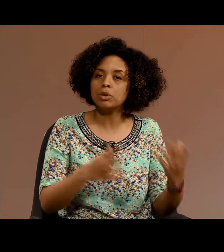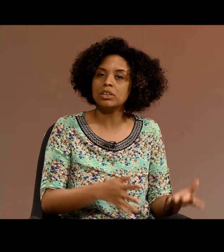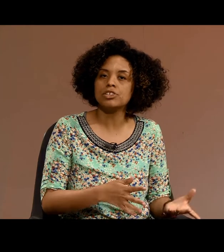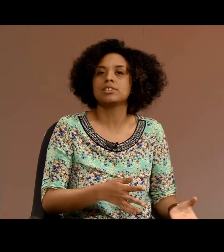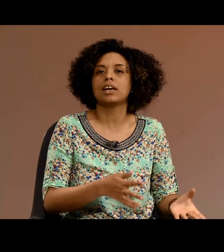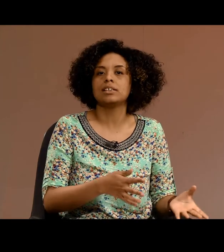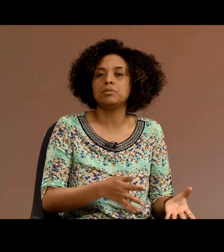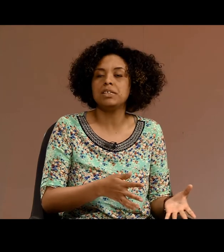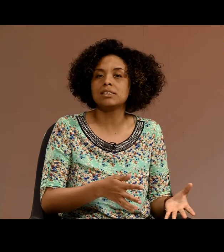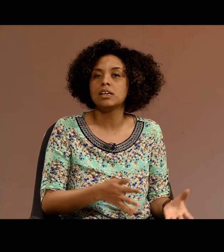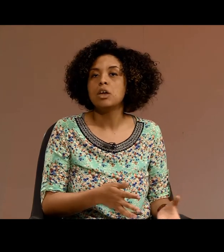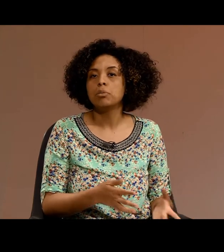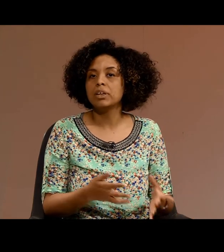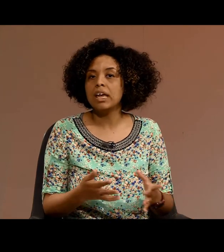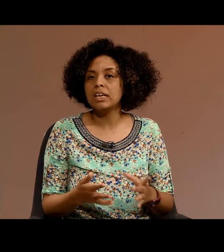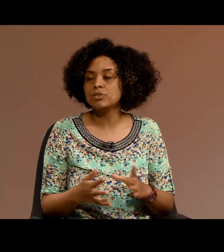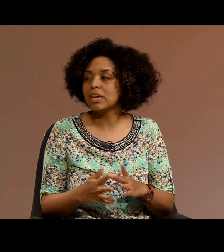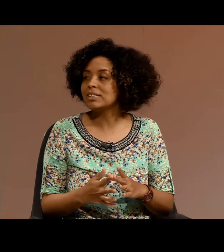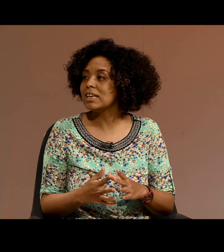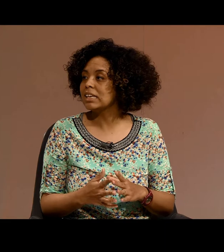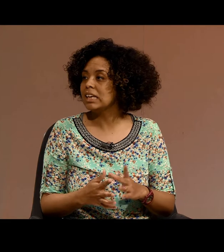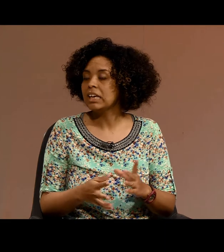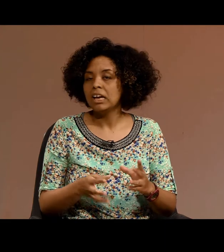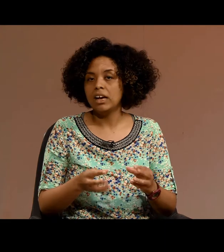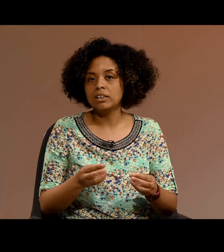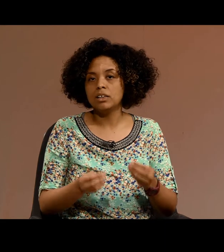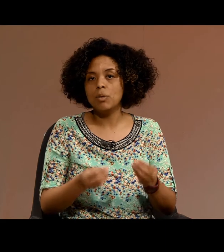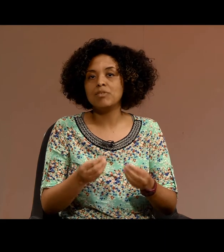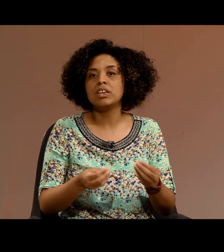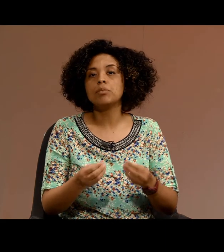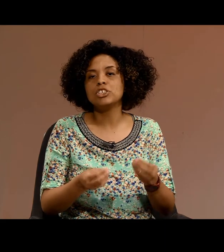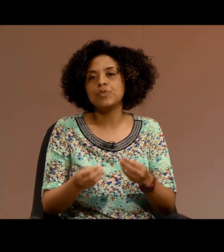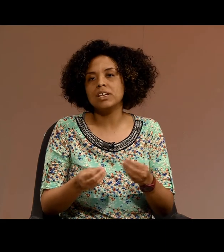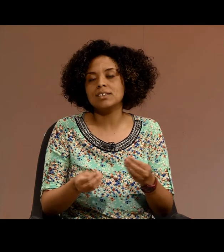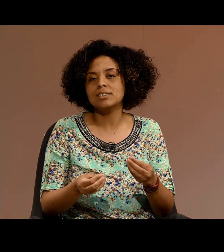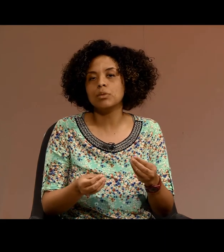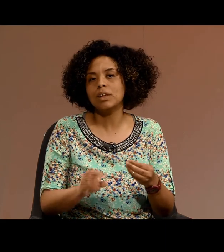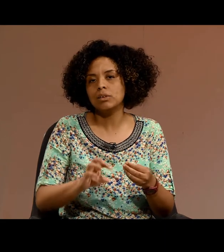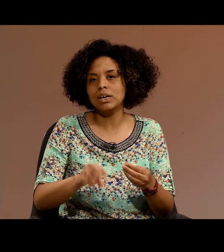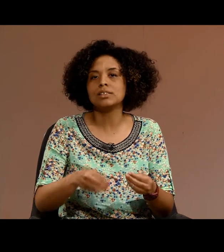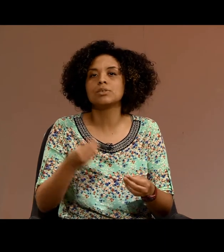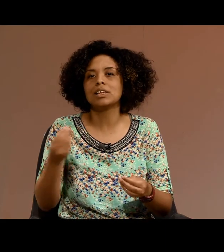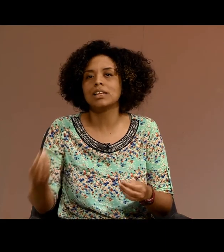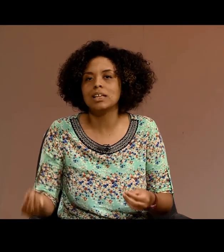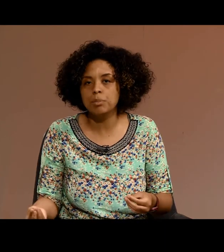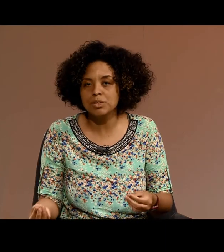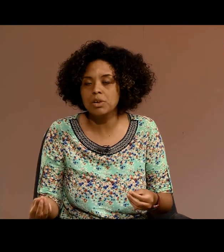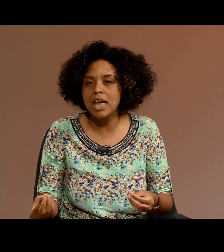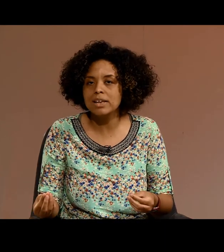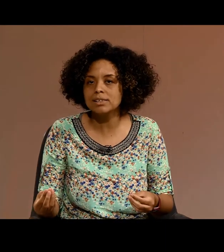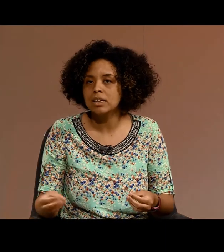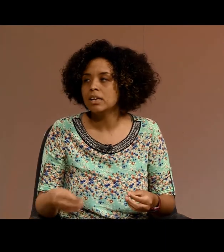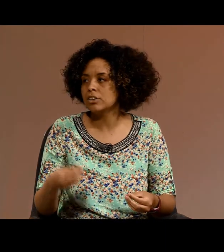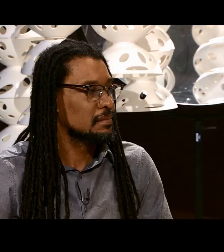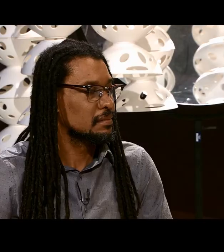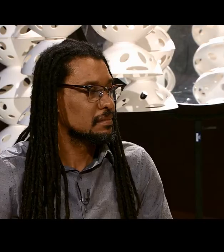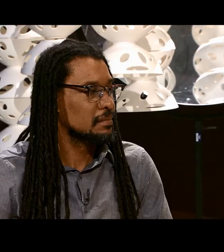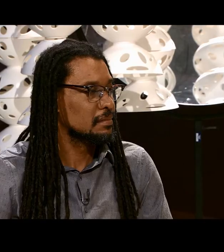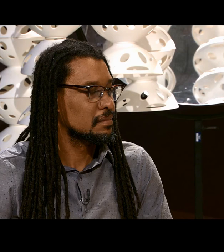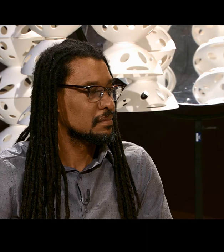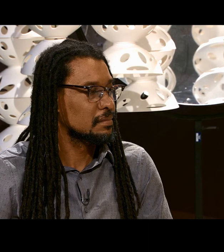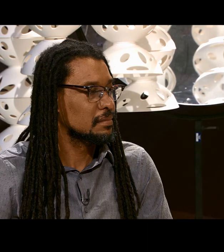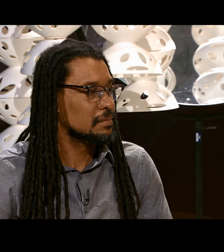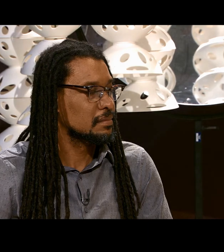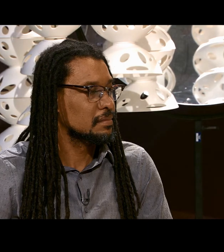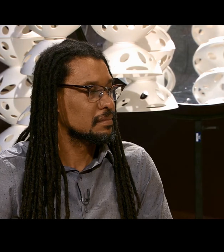mista. E é importante destacar esse mista, porque isso quer dizer que não haveria uma diferenciação da educação que seria dada para as mulheres. E a gente tem que levar